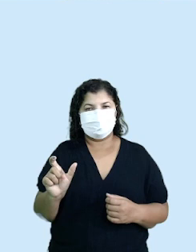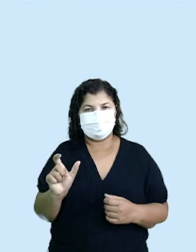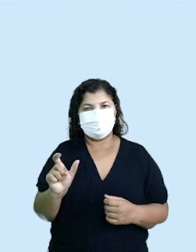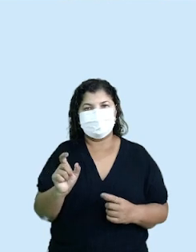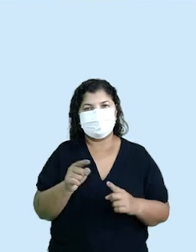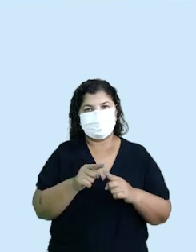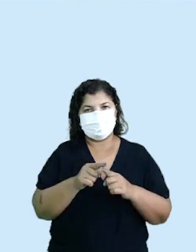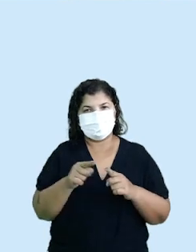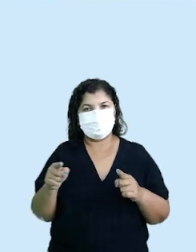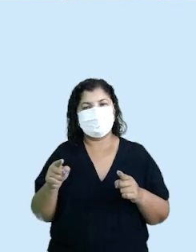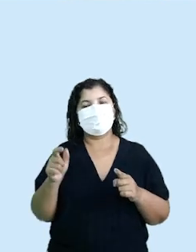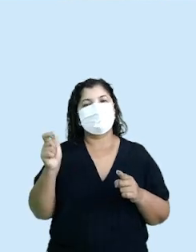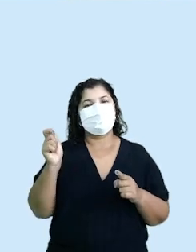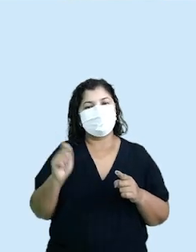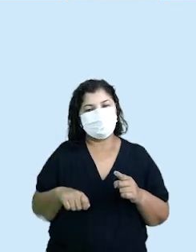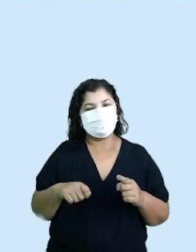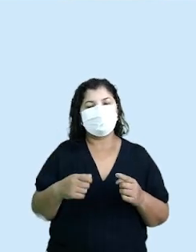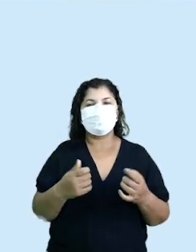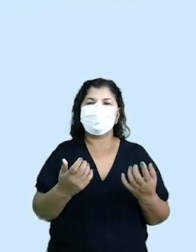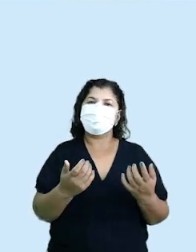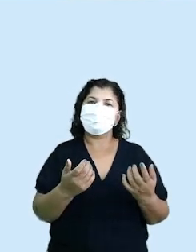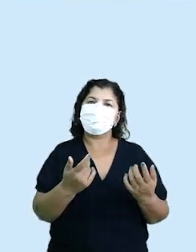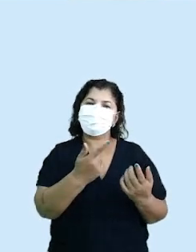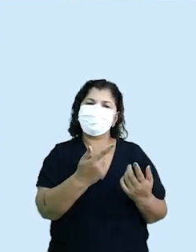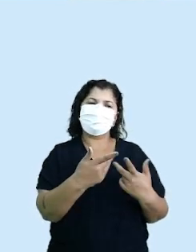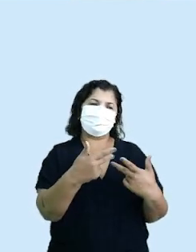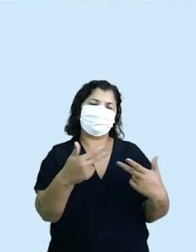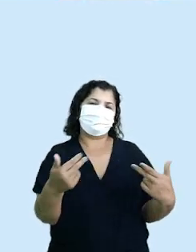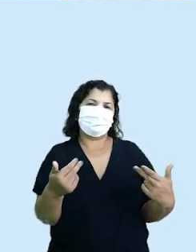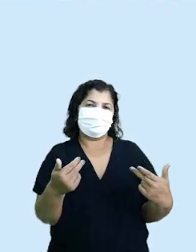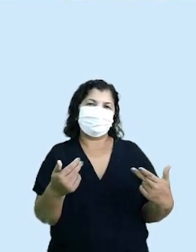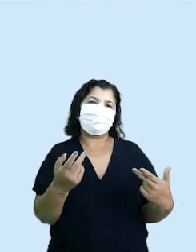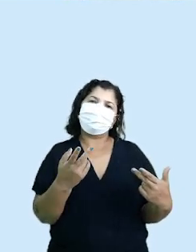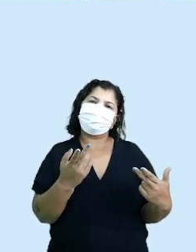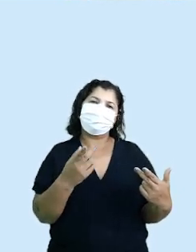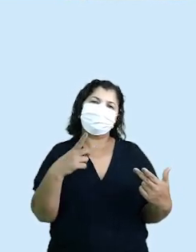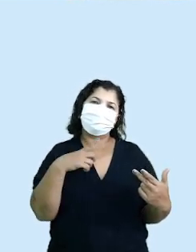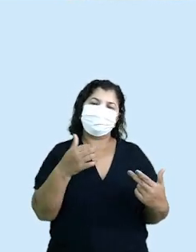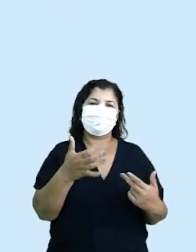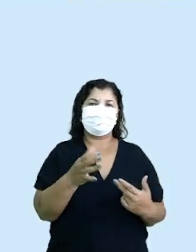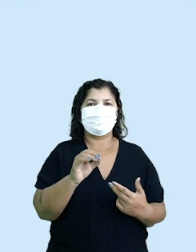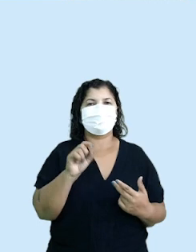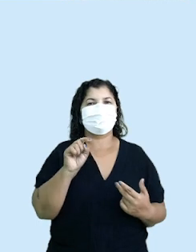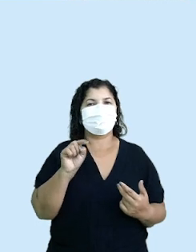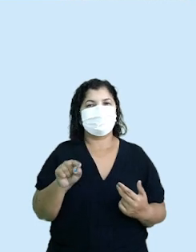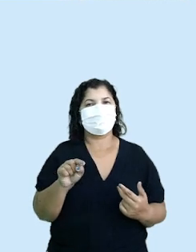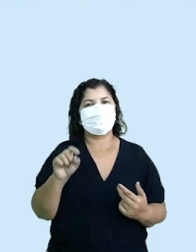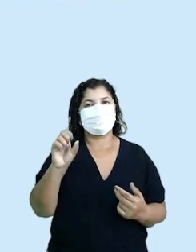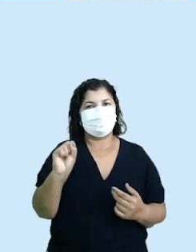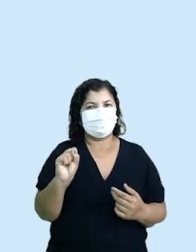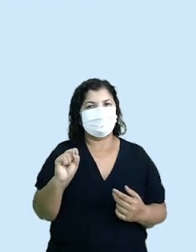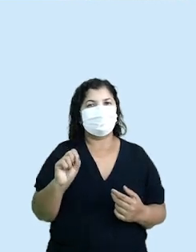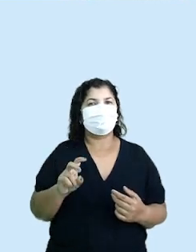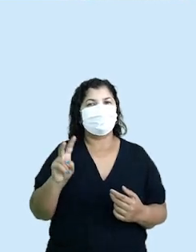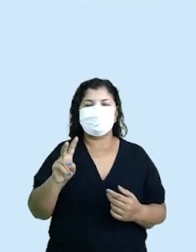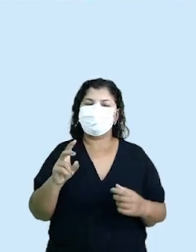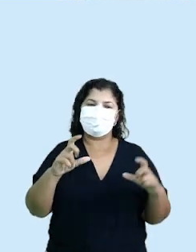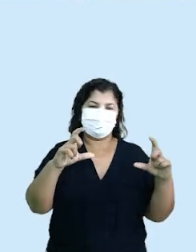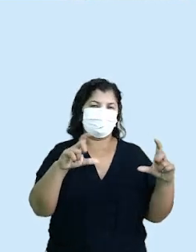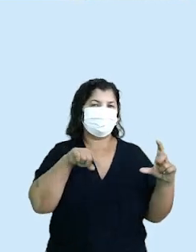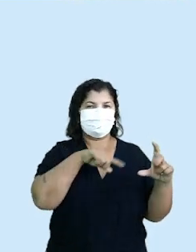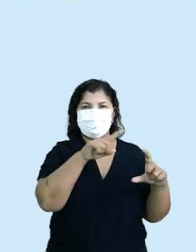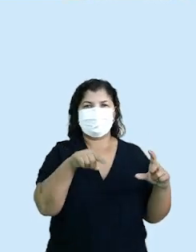para um equipamento que opere nessa faixa de 10,8 volts. Então, aqui eu já descarto o relógio. O que